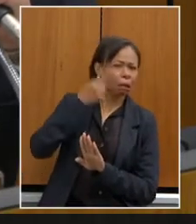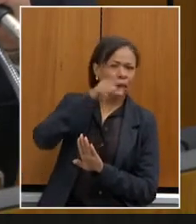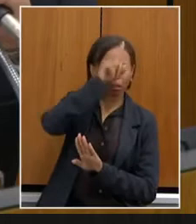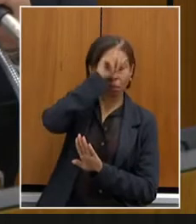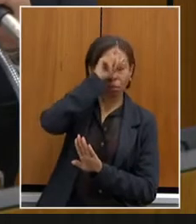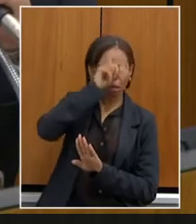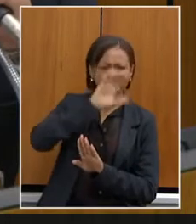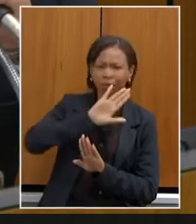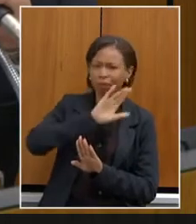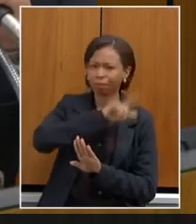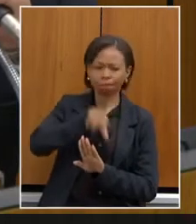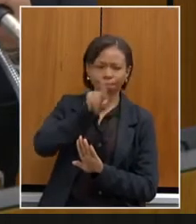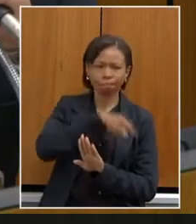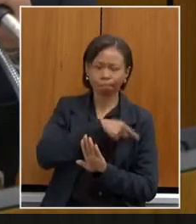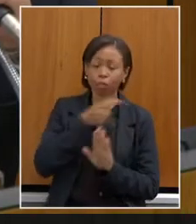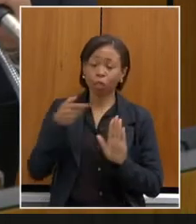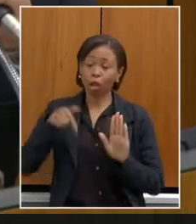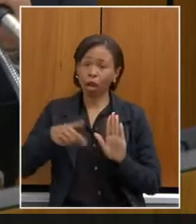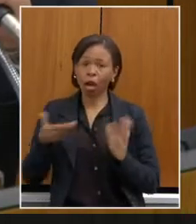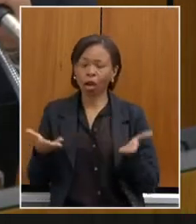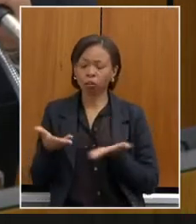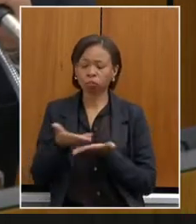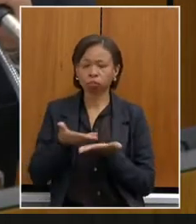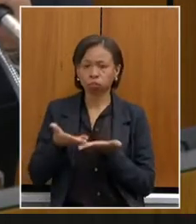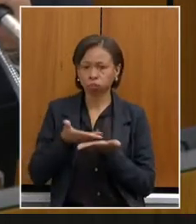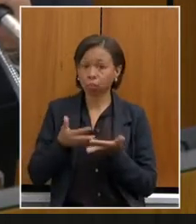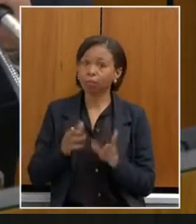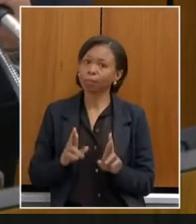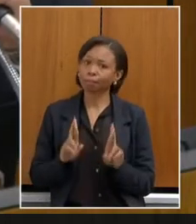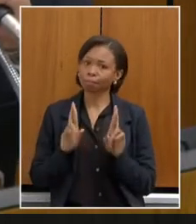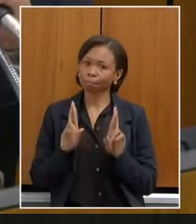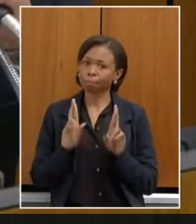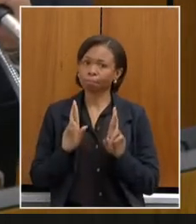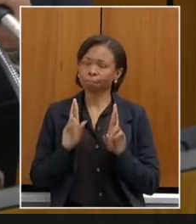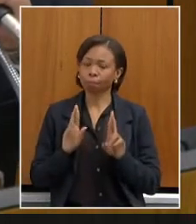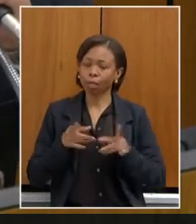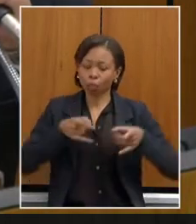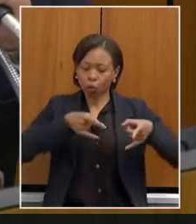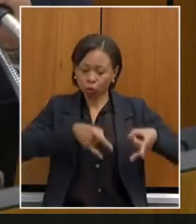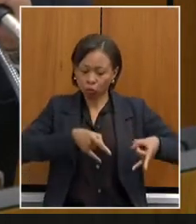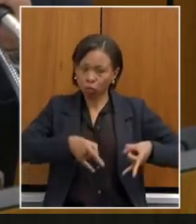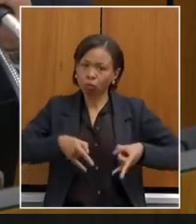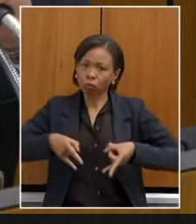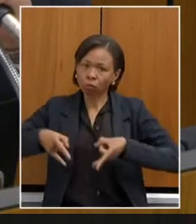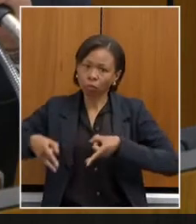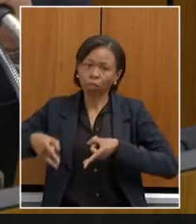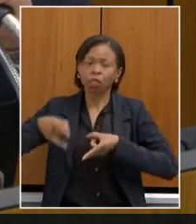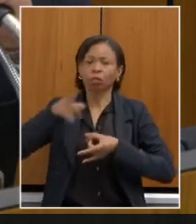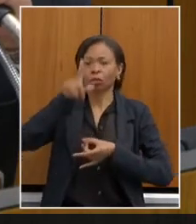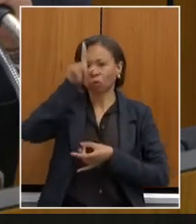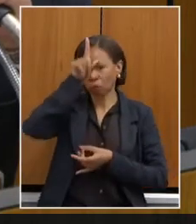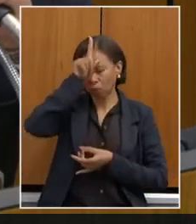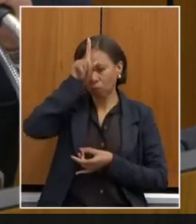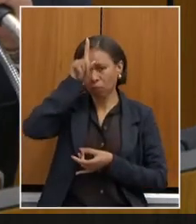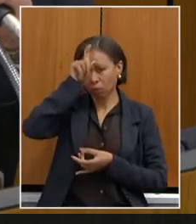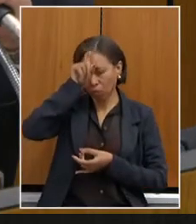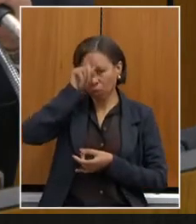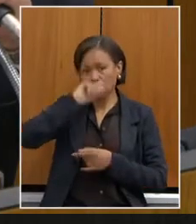isso com muita responsabilidade então iremos ampliar leitos hospitalares e mais